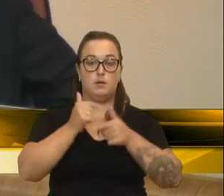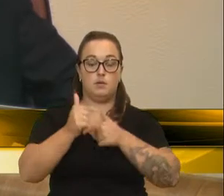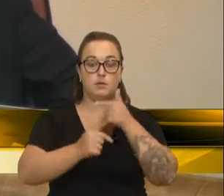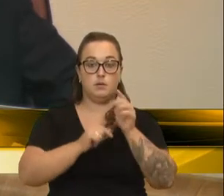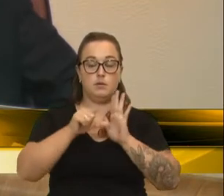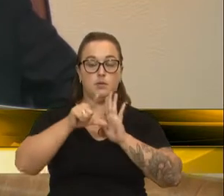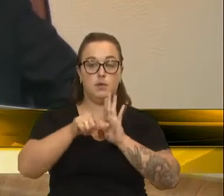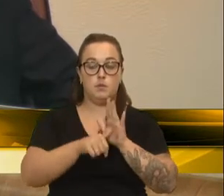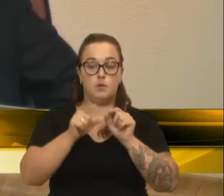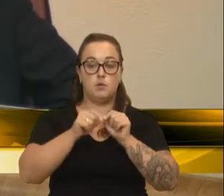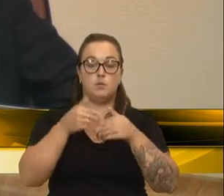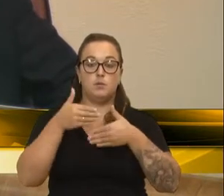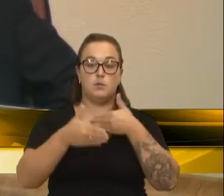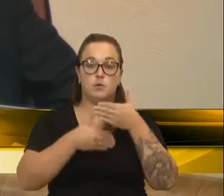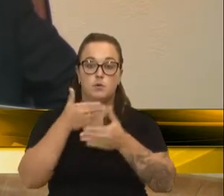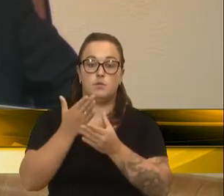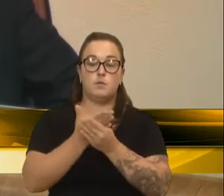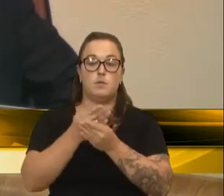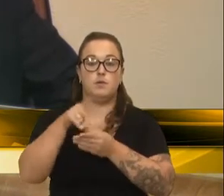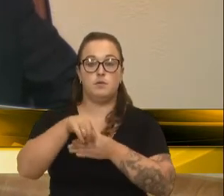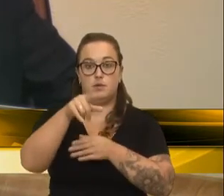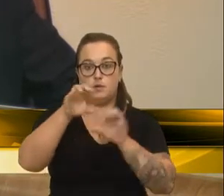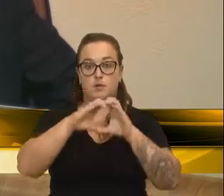instauração do processo pela Câmara Municipal.